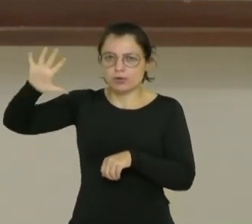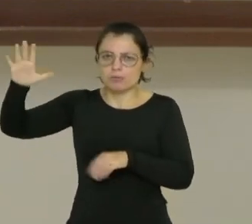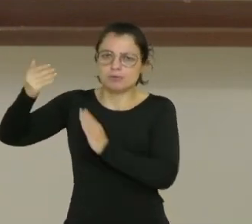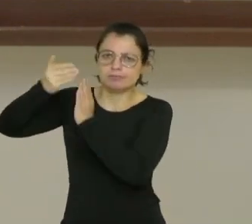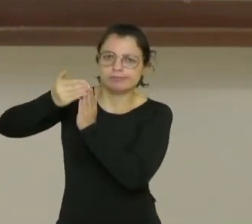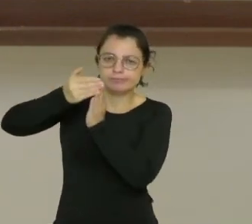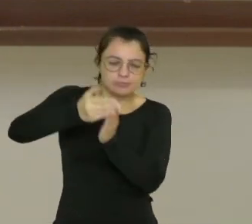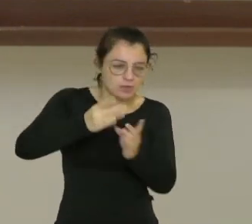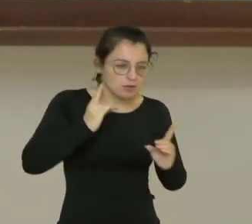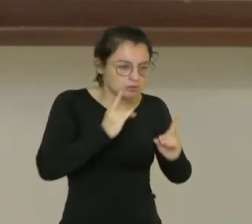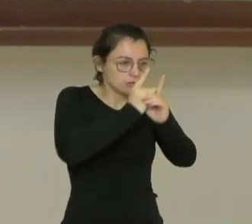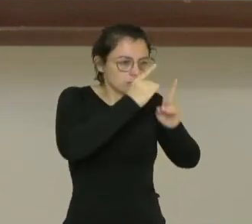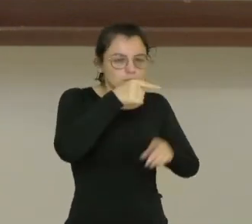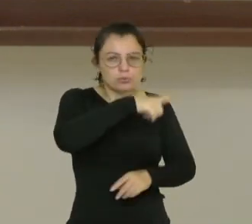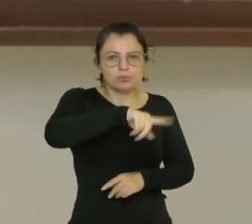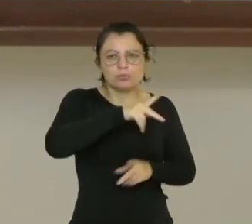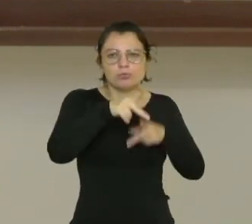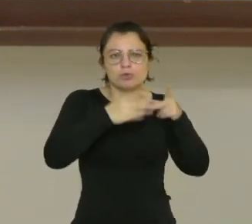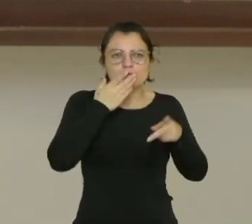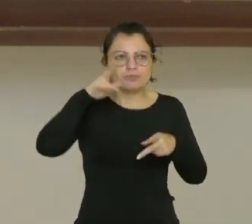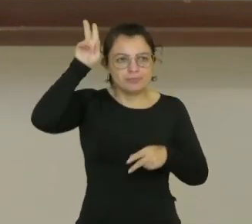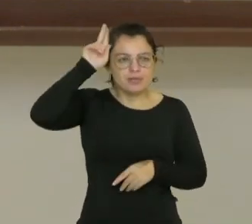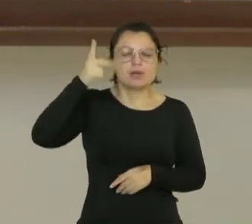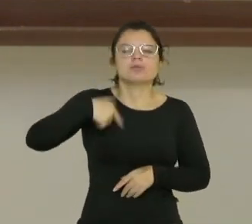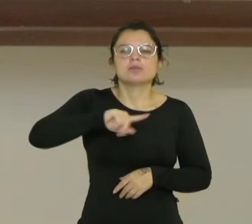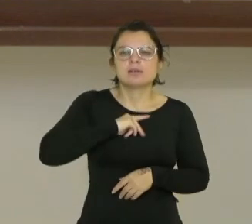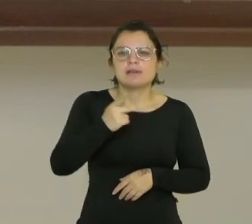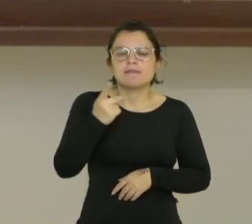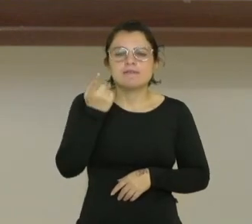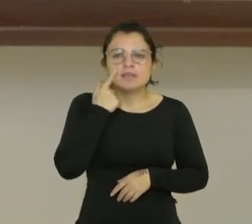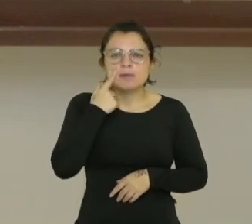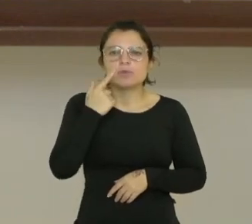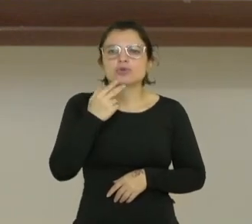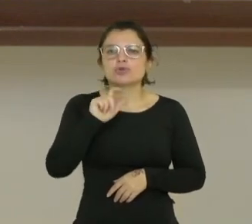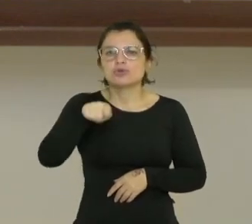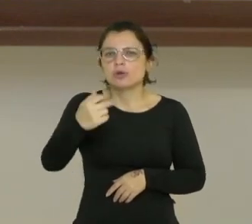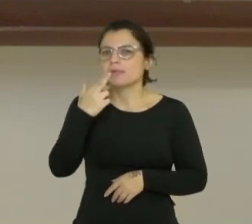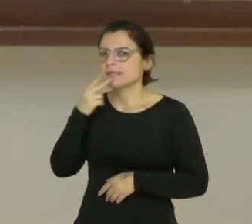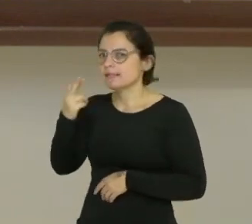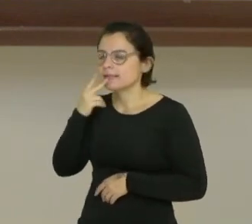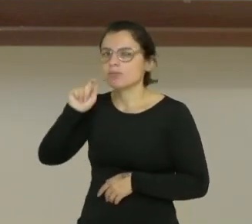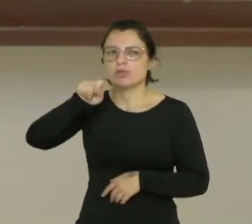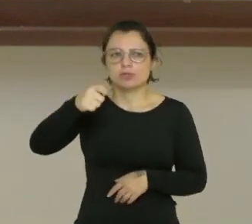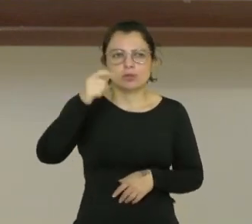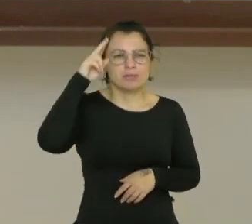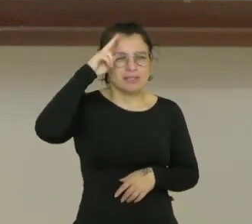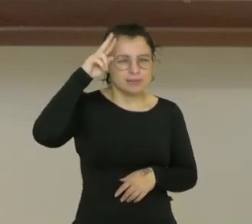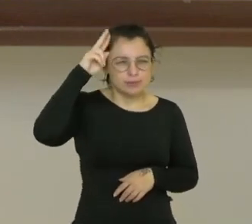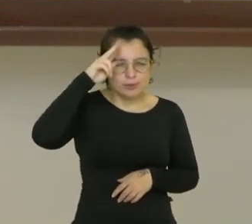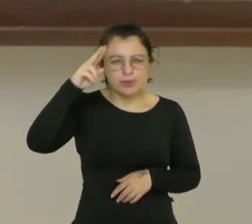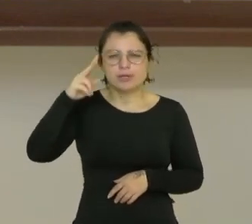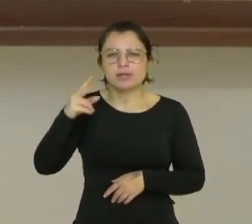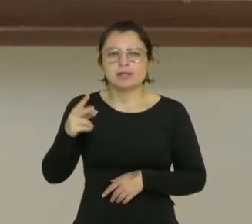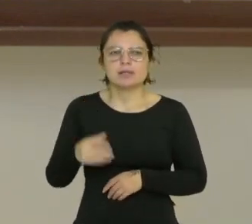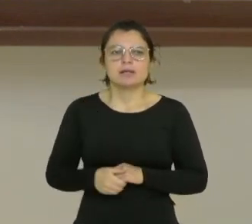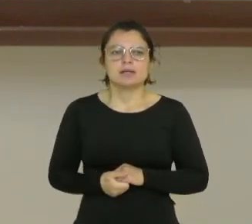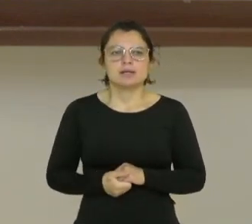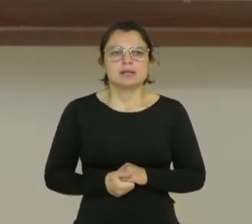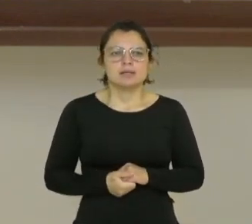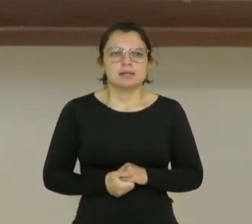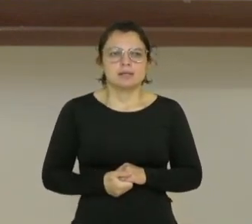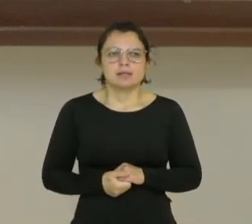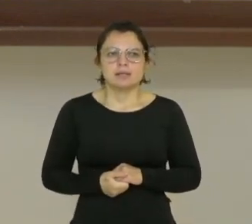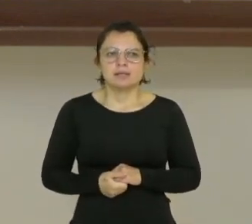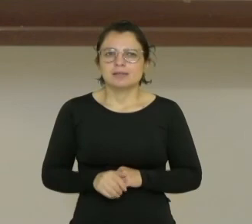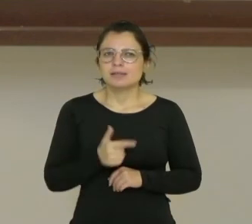linguístico, por isso falam de forma parecida. Vimos também que a história deles é difícil de retomar, né? Não